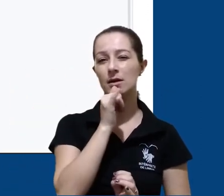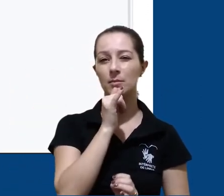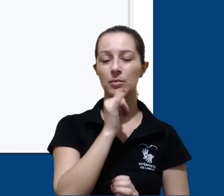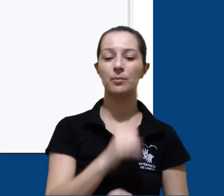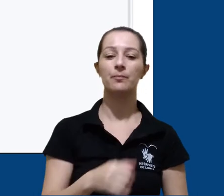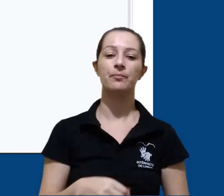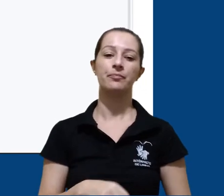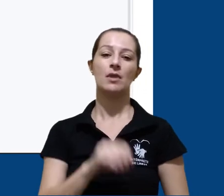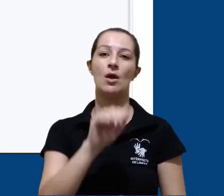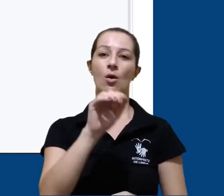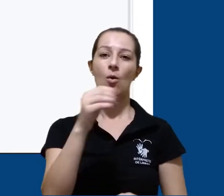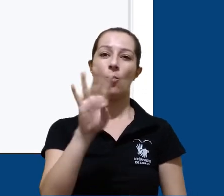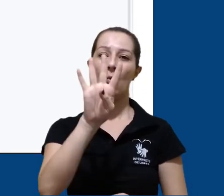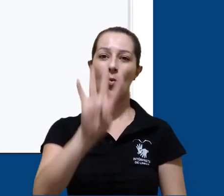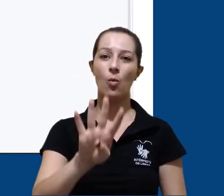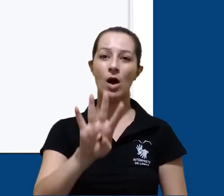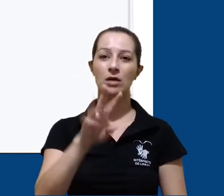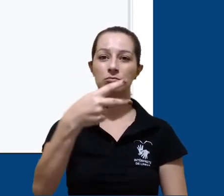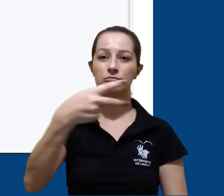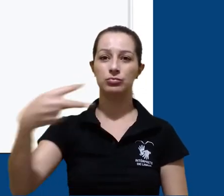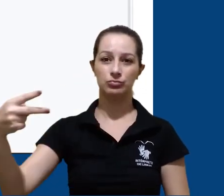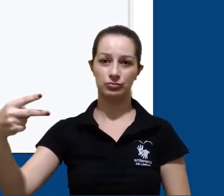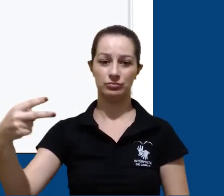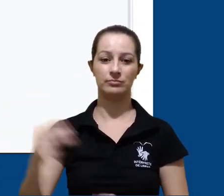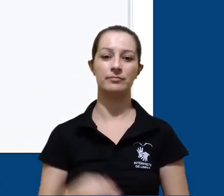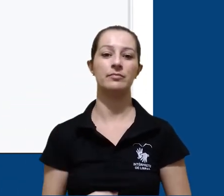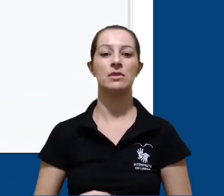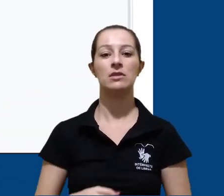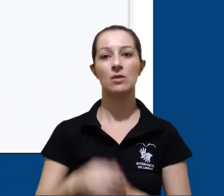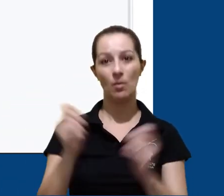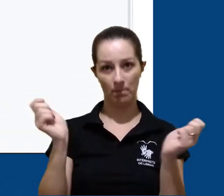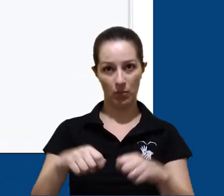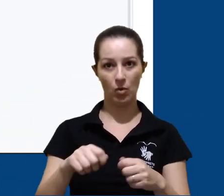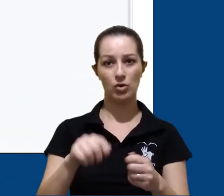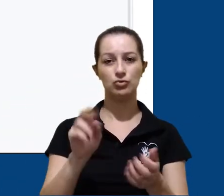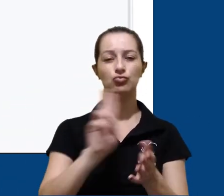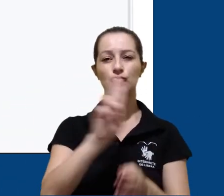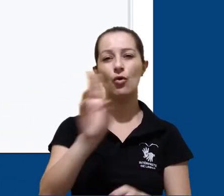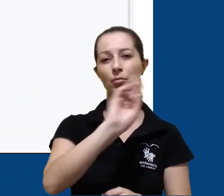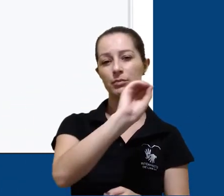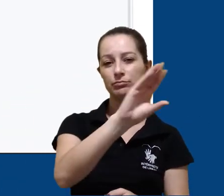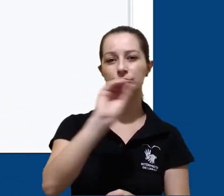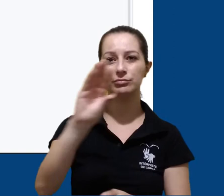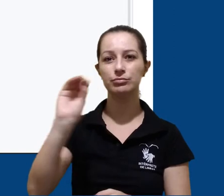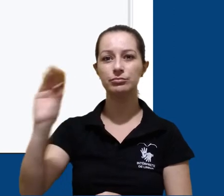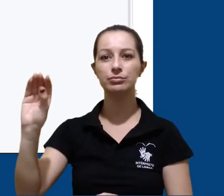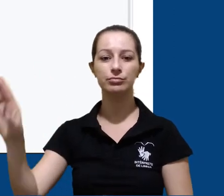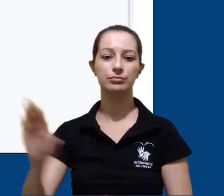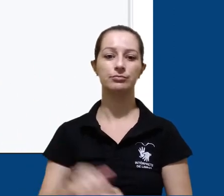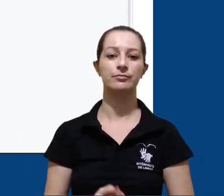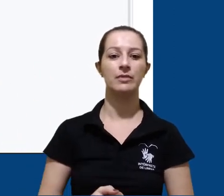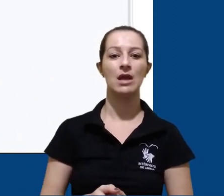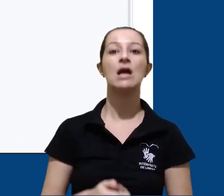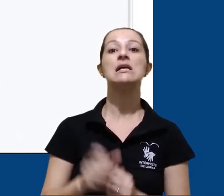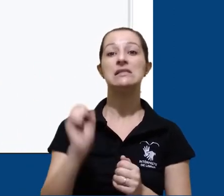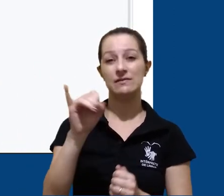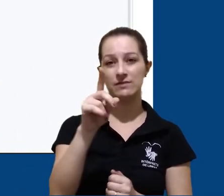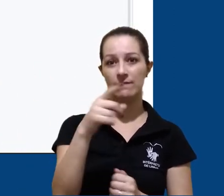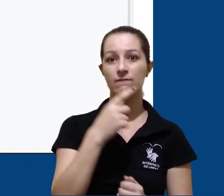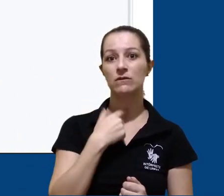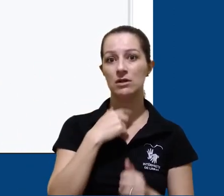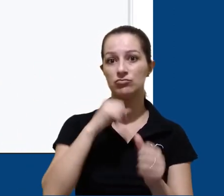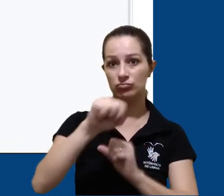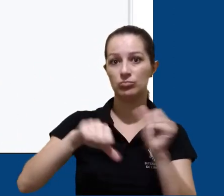quatro os dois ao criar já podemos começar a digitar nela para mudar entre as divisões basta ficar na parte que você quer